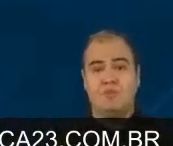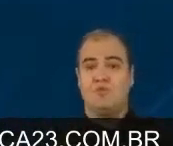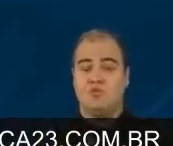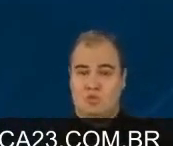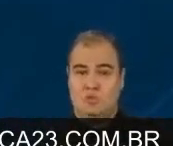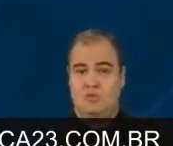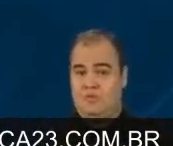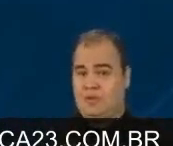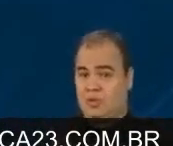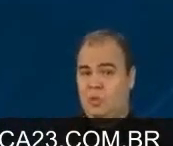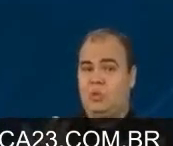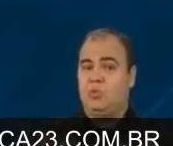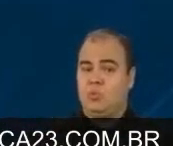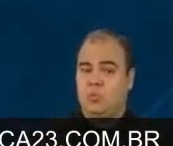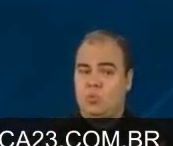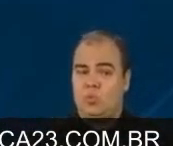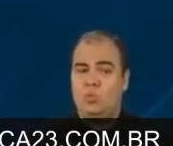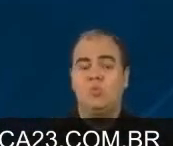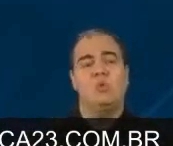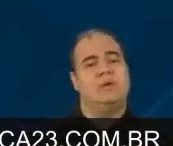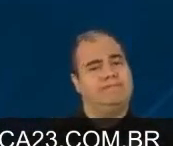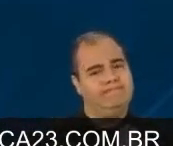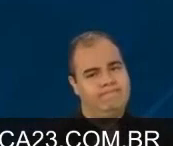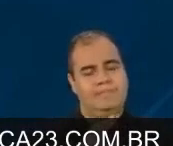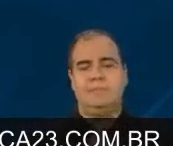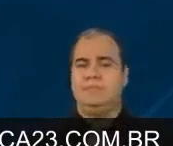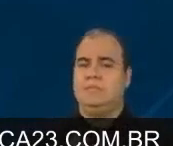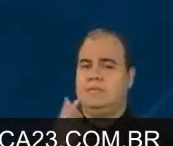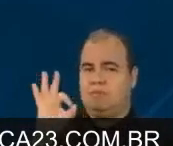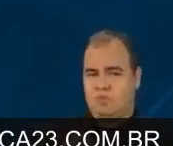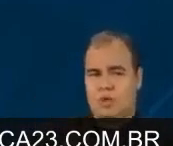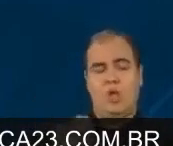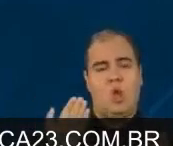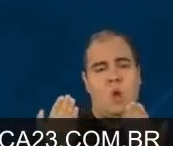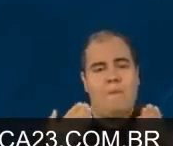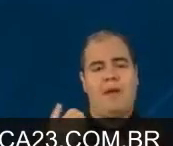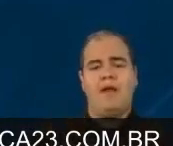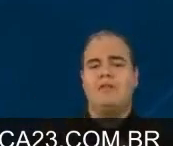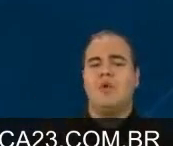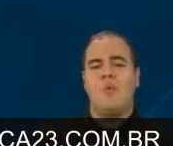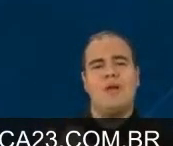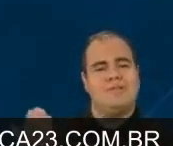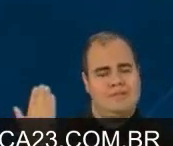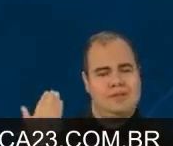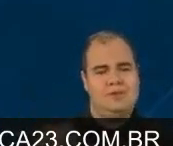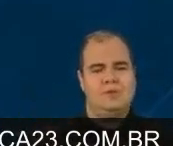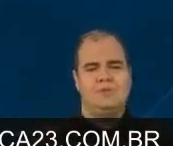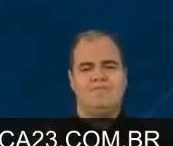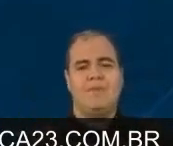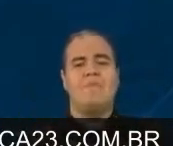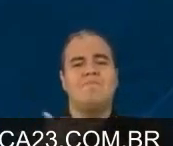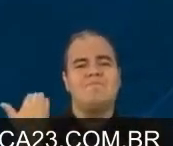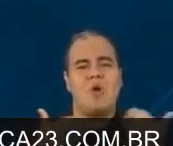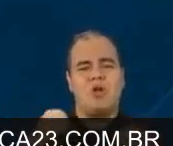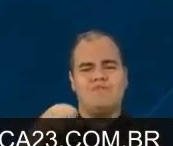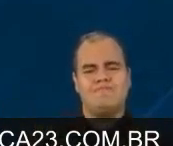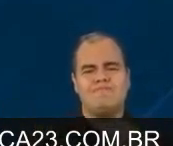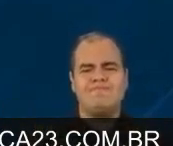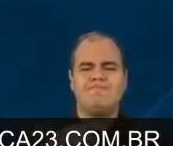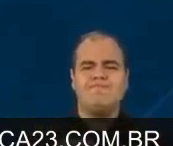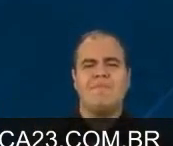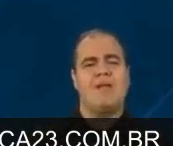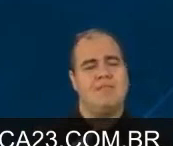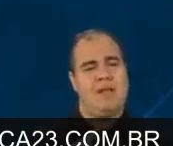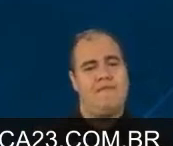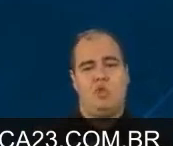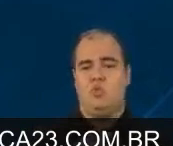5.592 óbitos, aumento de mais de 13% em relação ao ano anterior. As mortes de motociclistas chegaram a